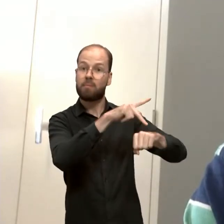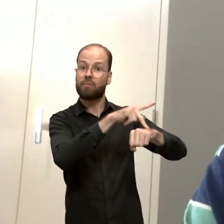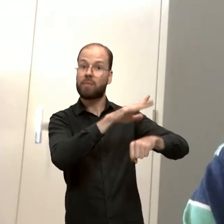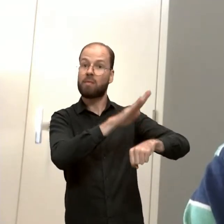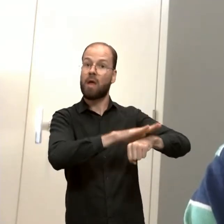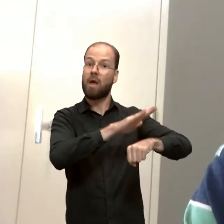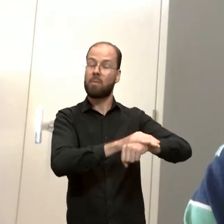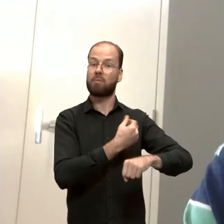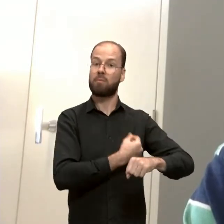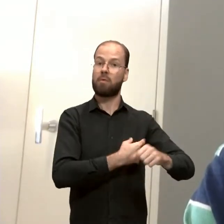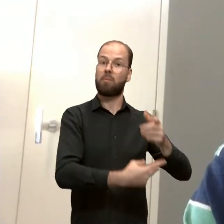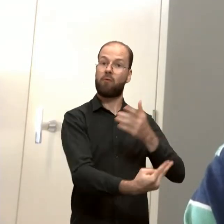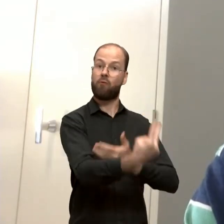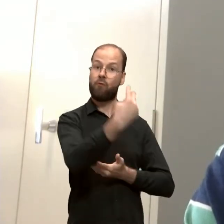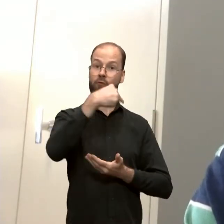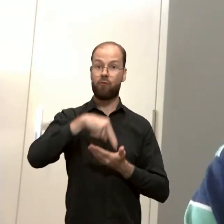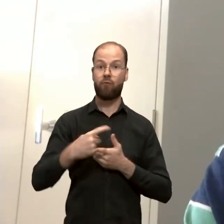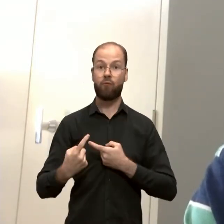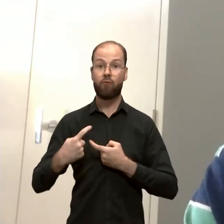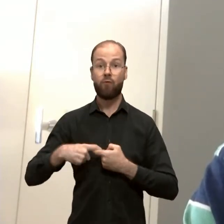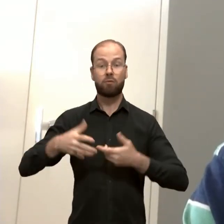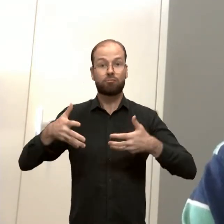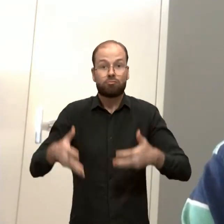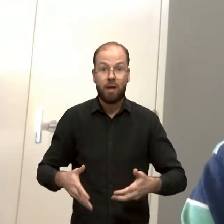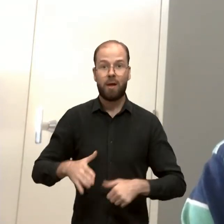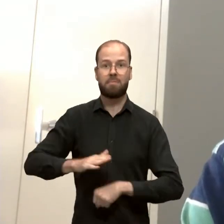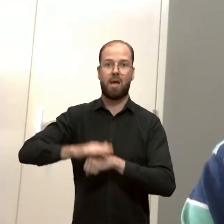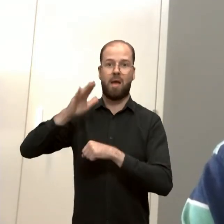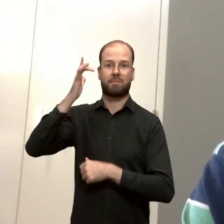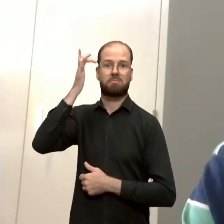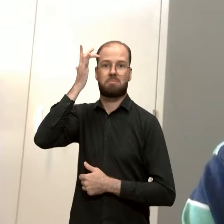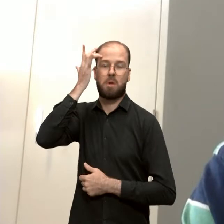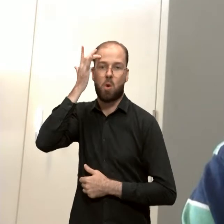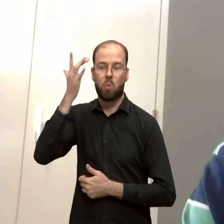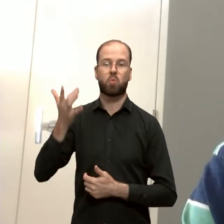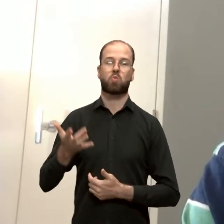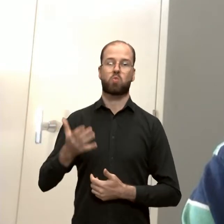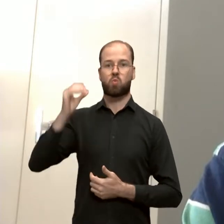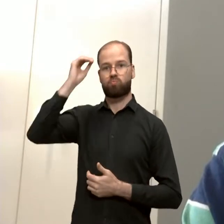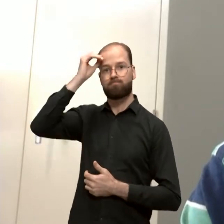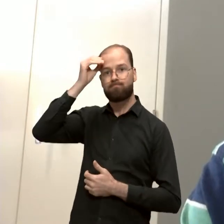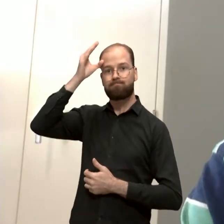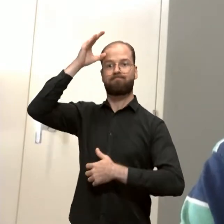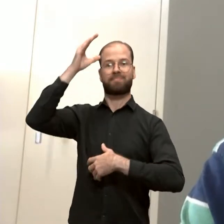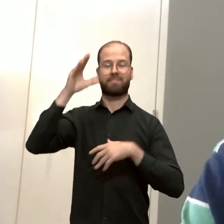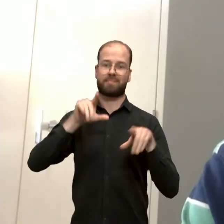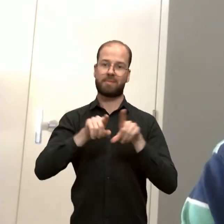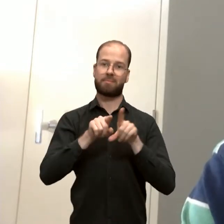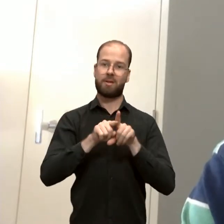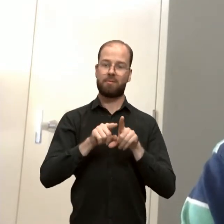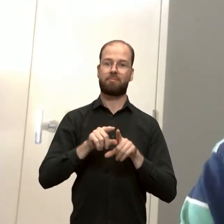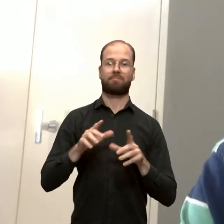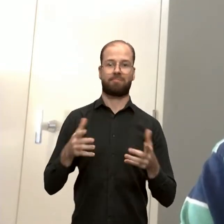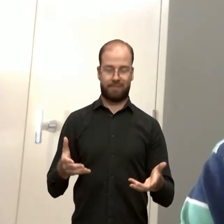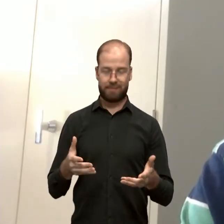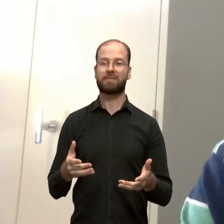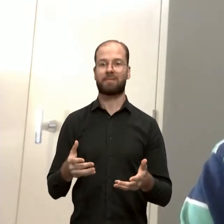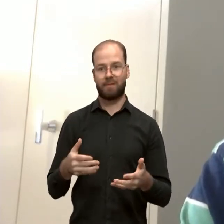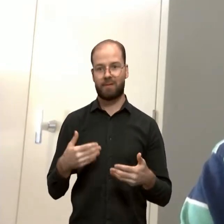eles amadurecem, chegam aqui mais maduros, normalmente chegam, às vezes vão ainda